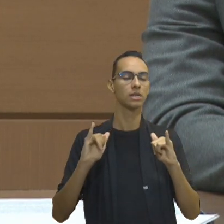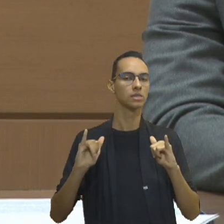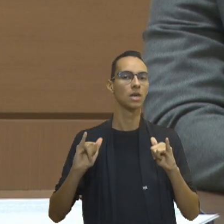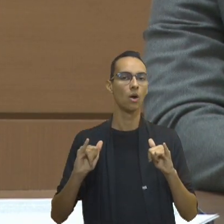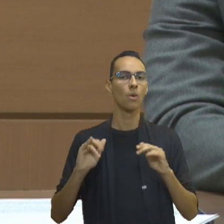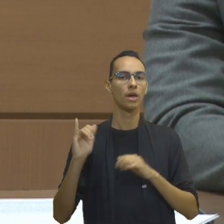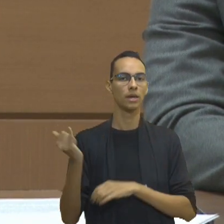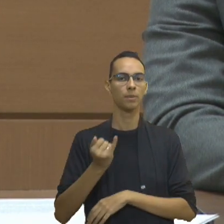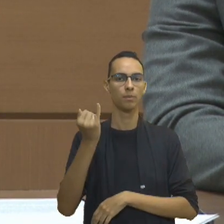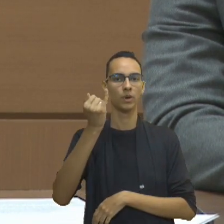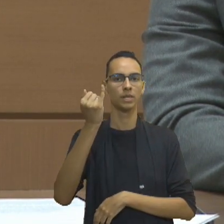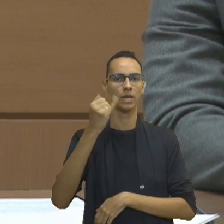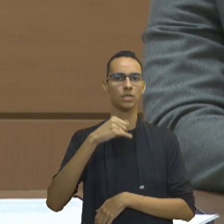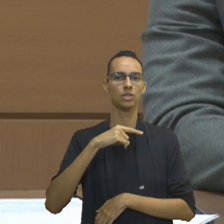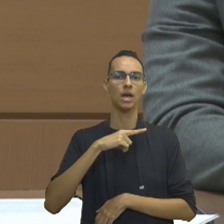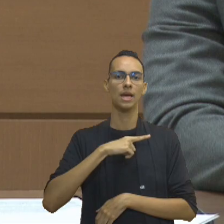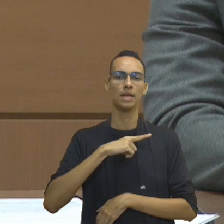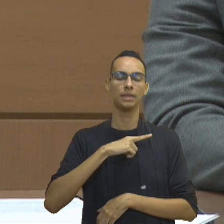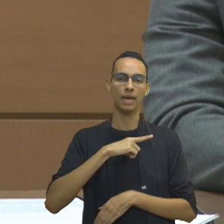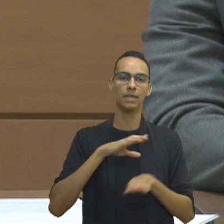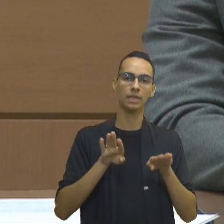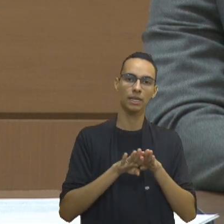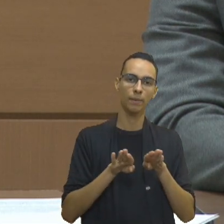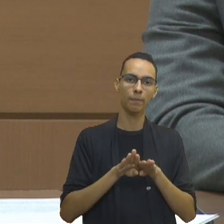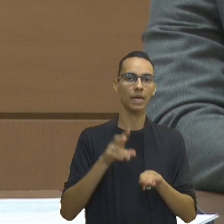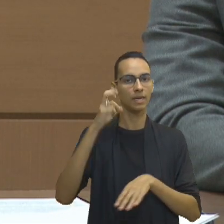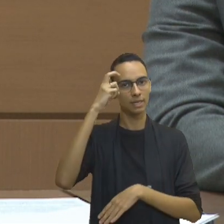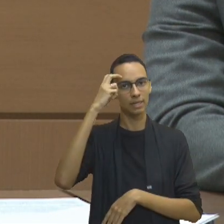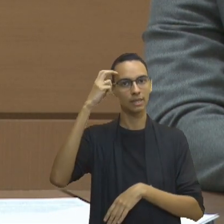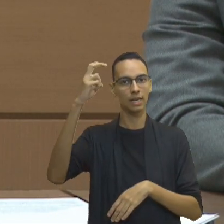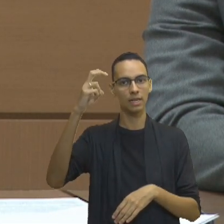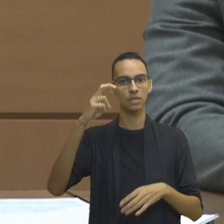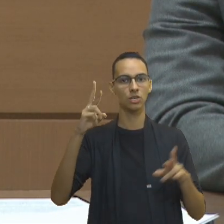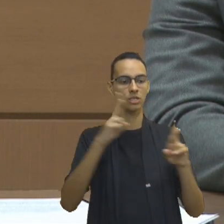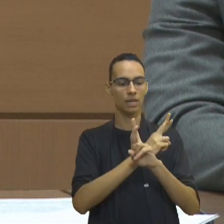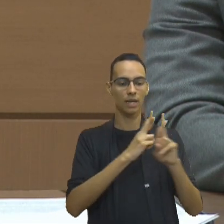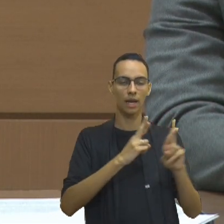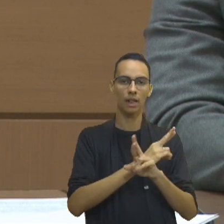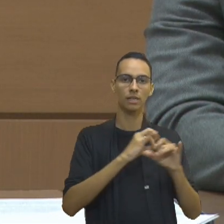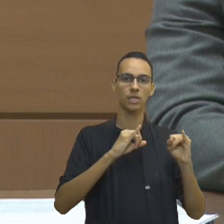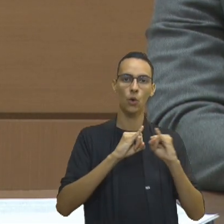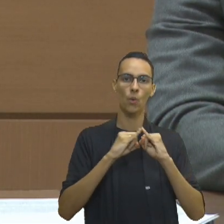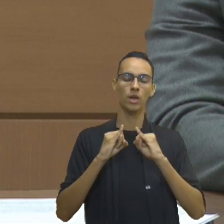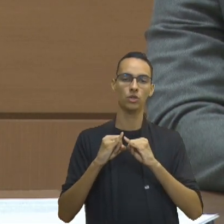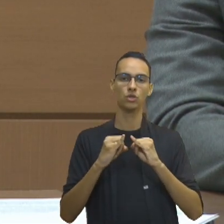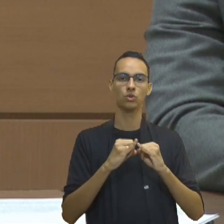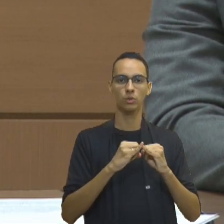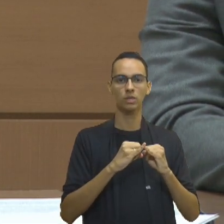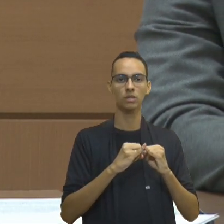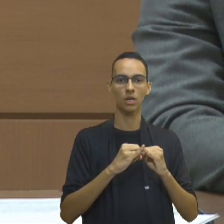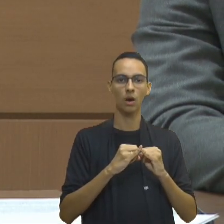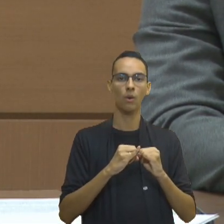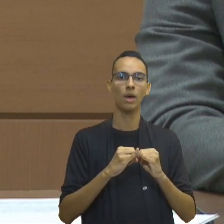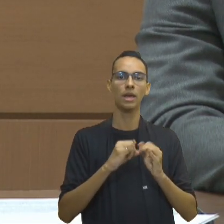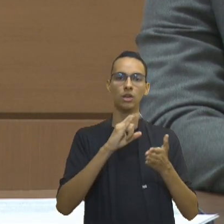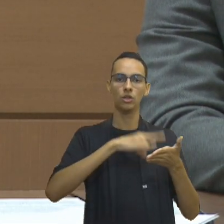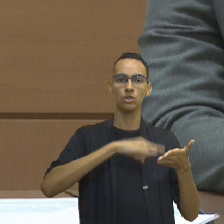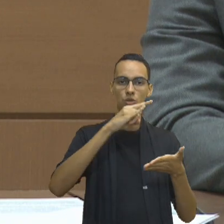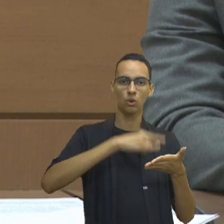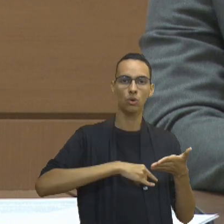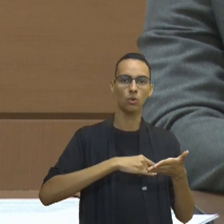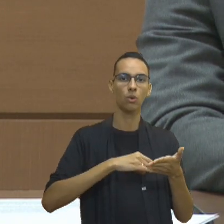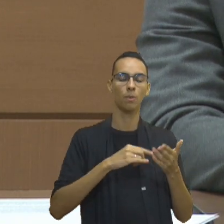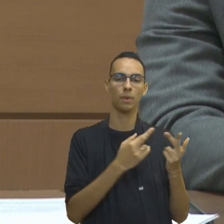a troca de inteligência entre instituições e a criação de protocolos operacionais padrão para unificar